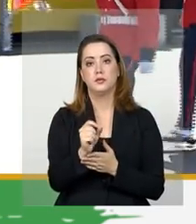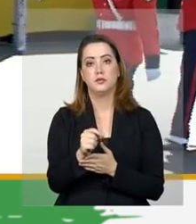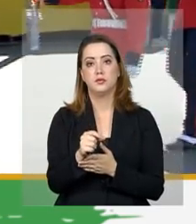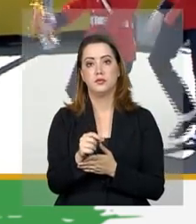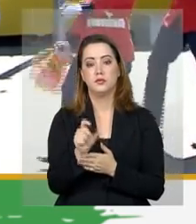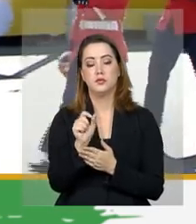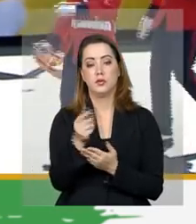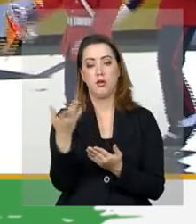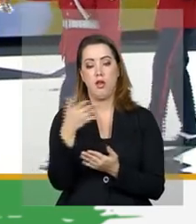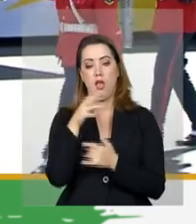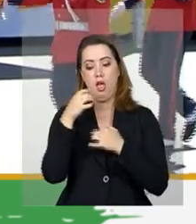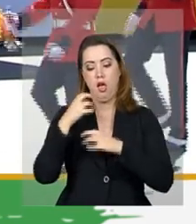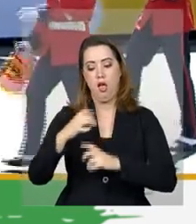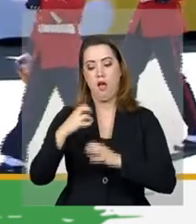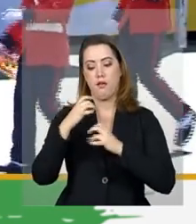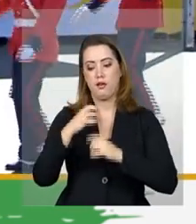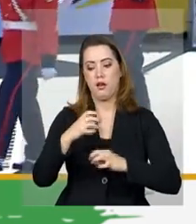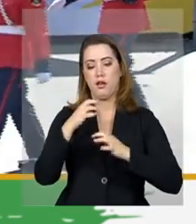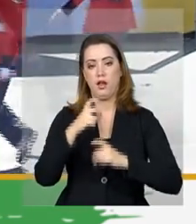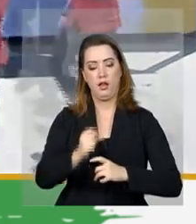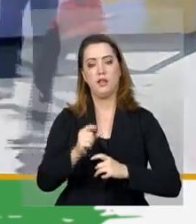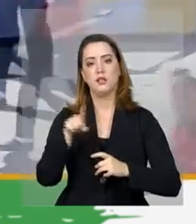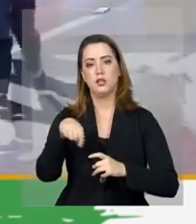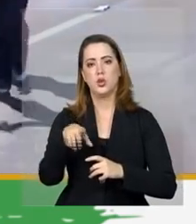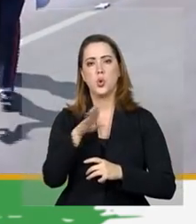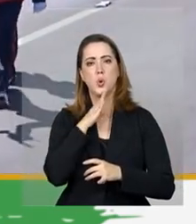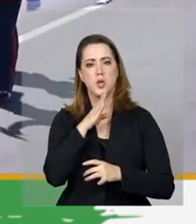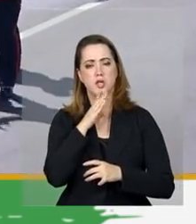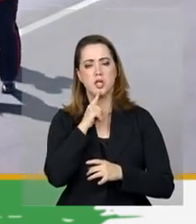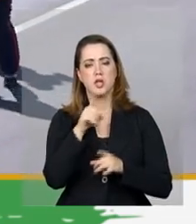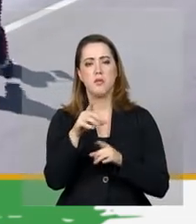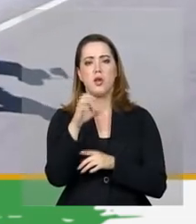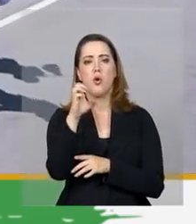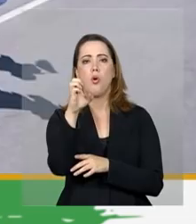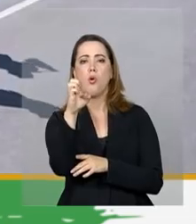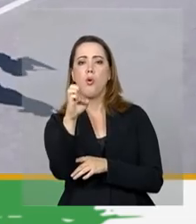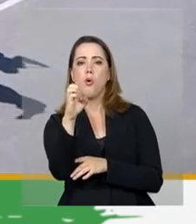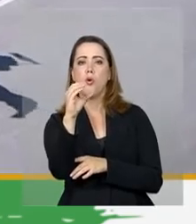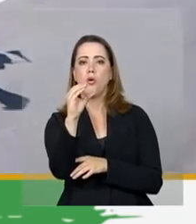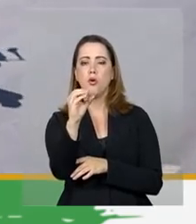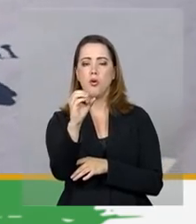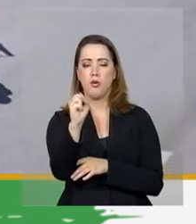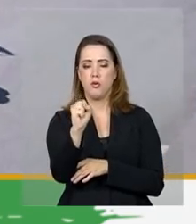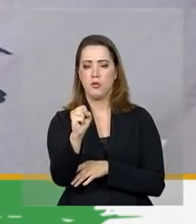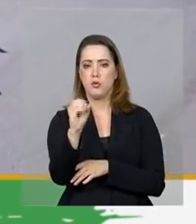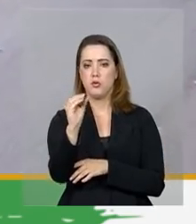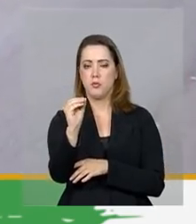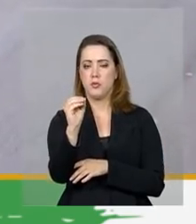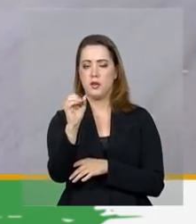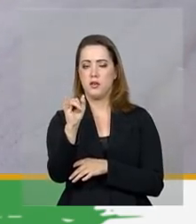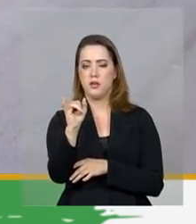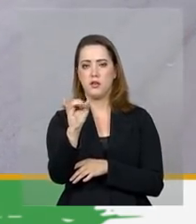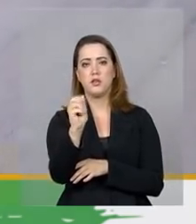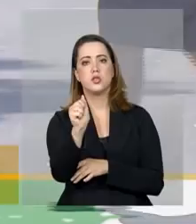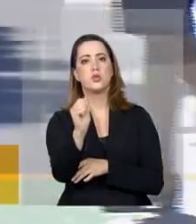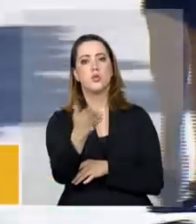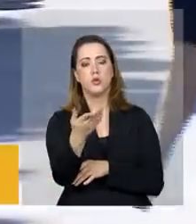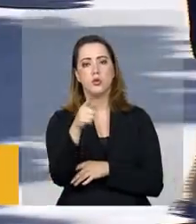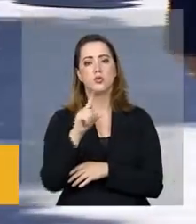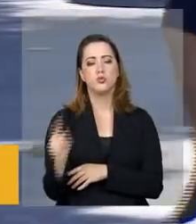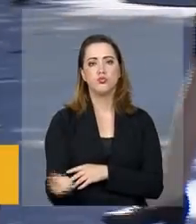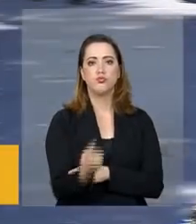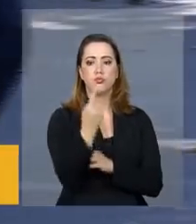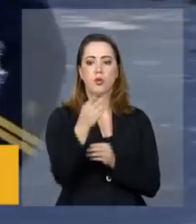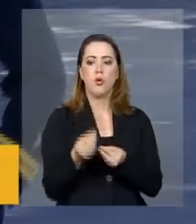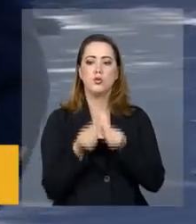fole, também conhecida como a gaita escocesa, ela foi um presente, né, do Reino Unido para a Marinha Americana, para um navio da